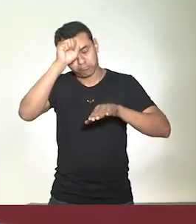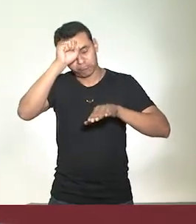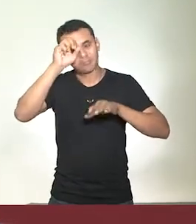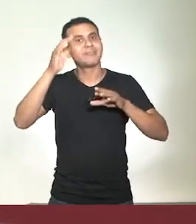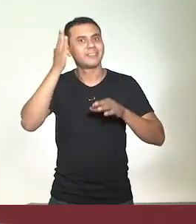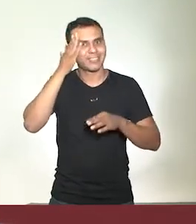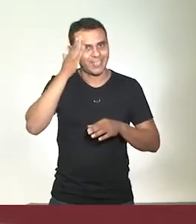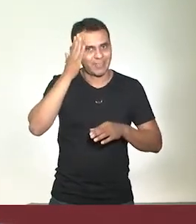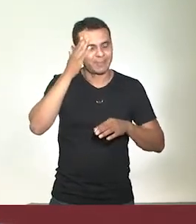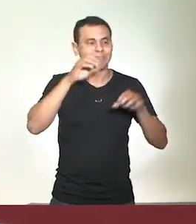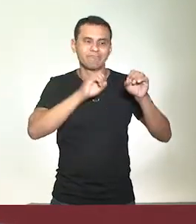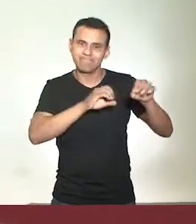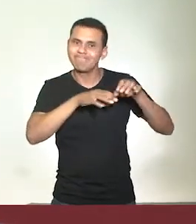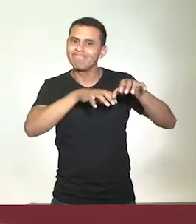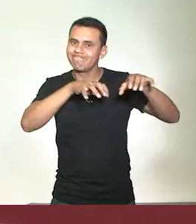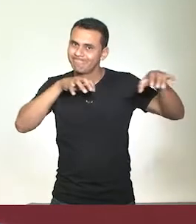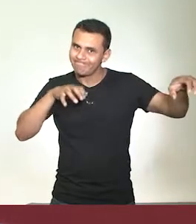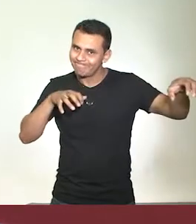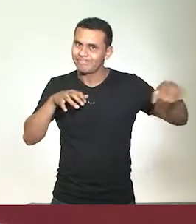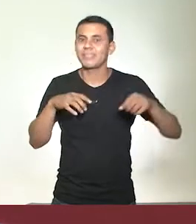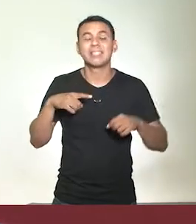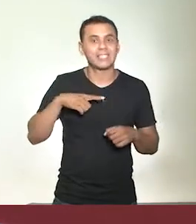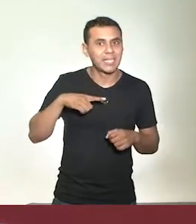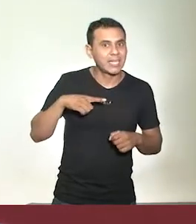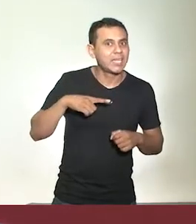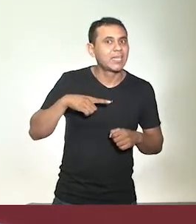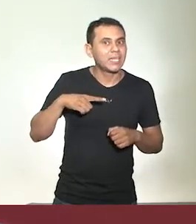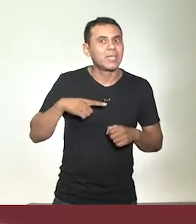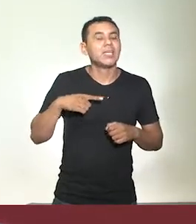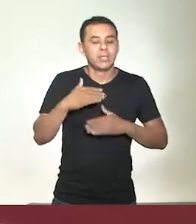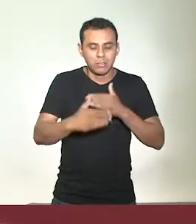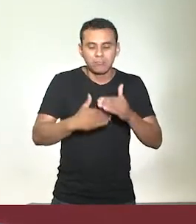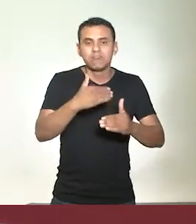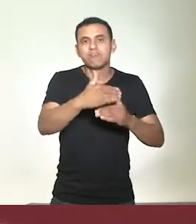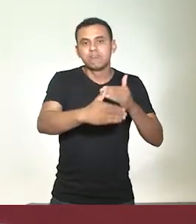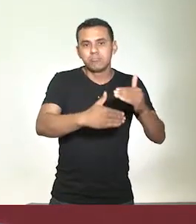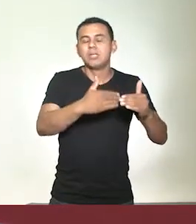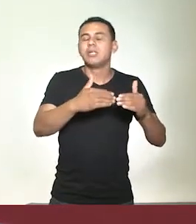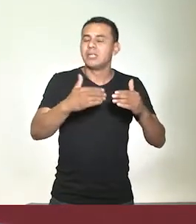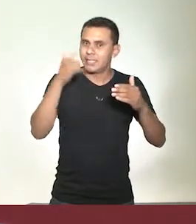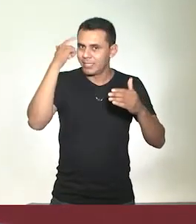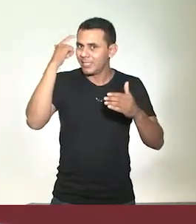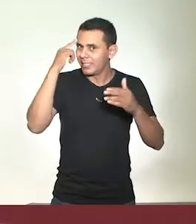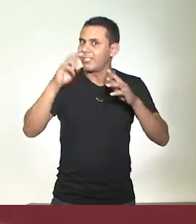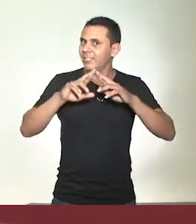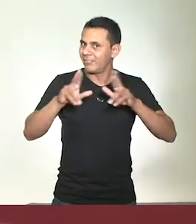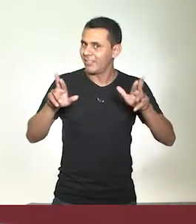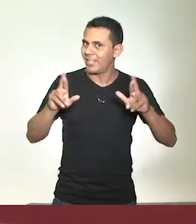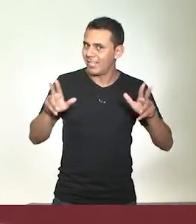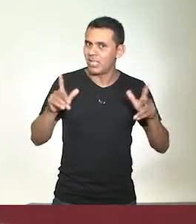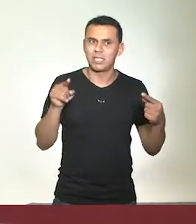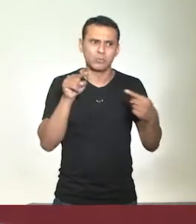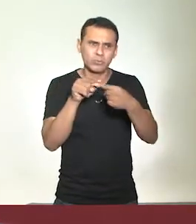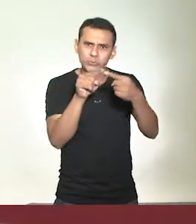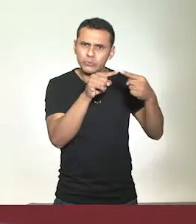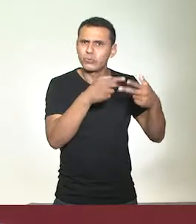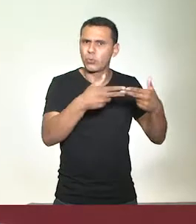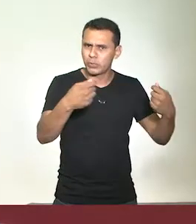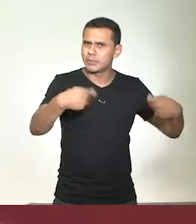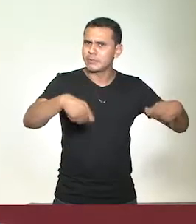extraordinário mas tem também peso né da do processo inclusive de